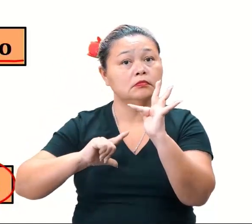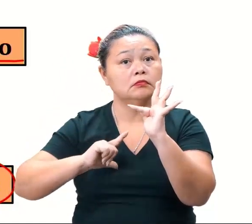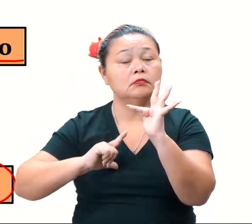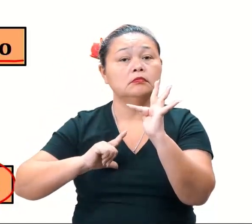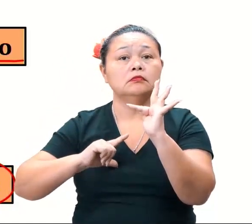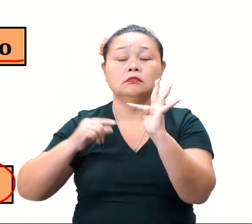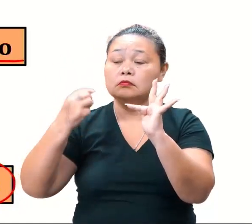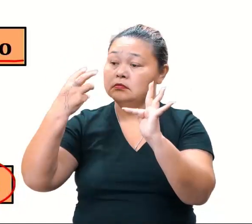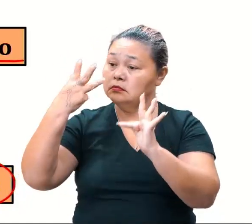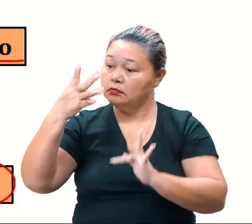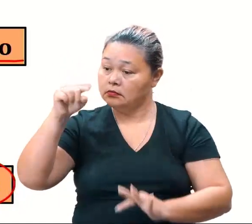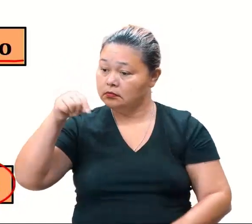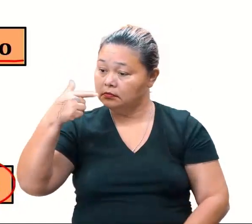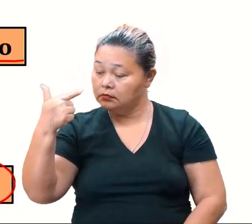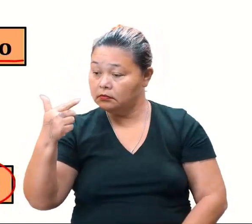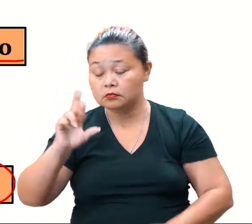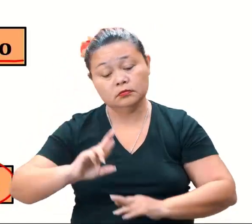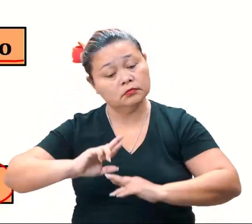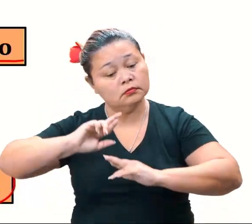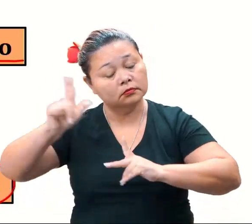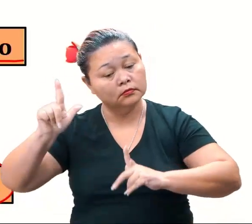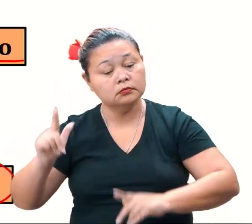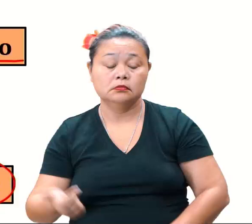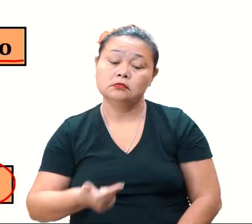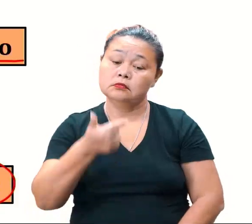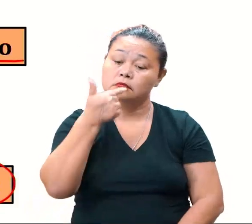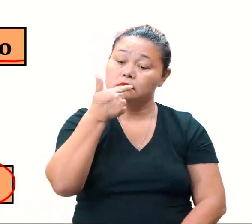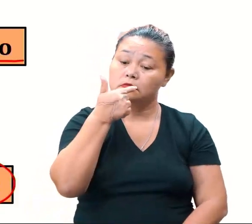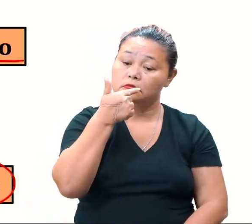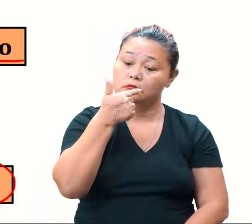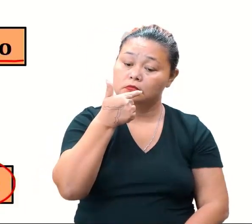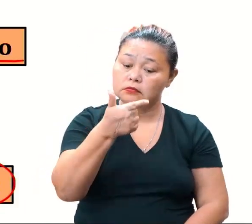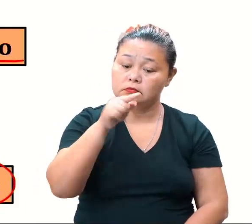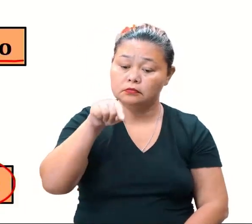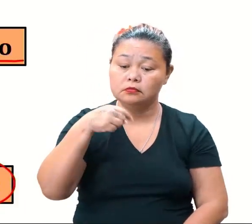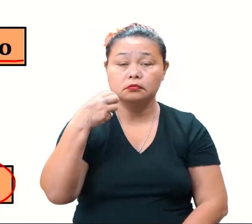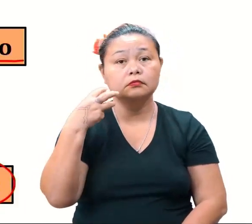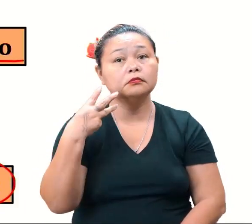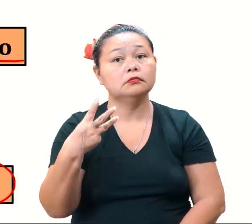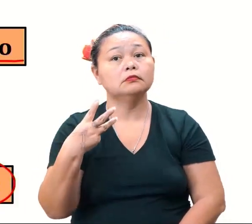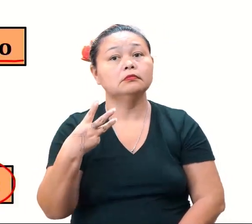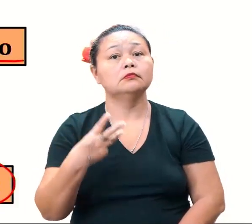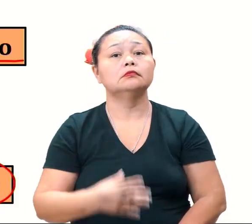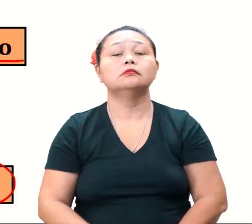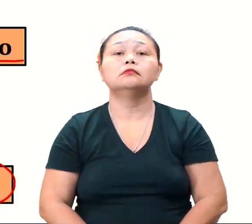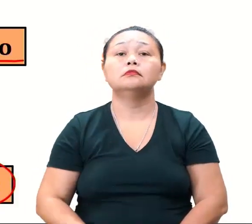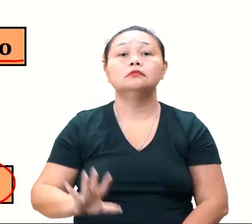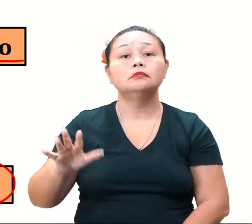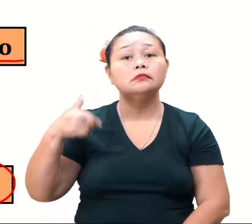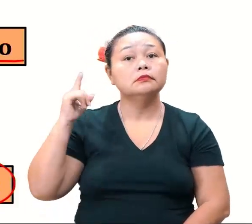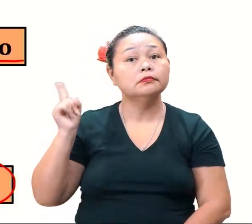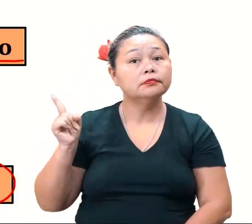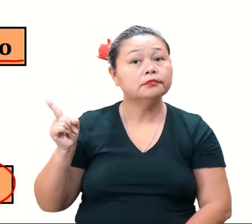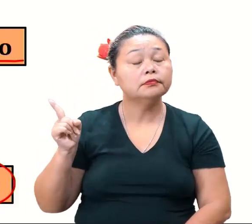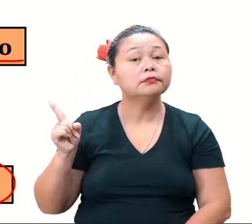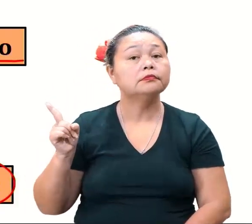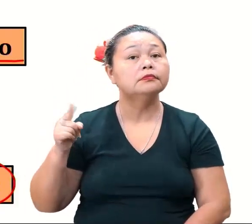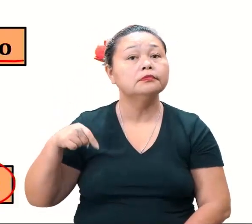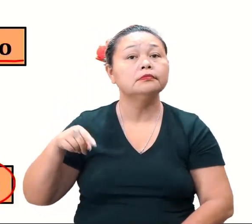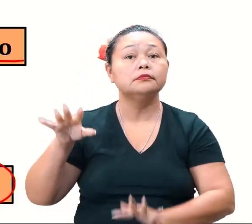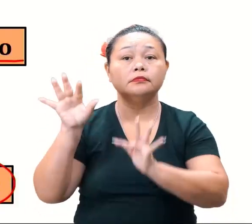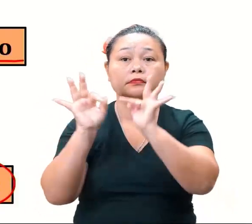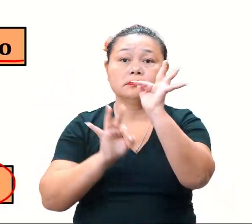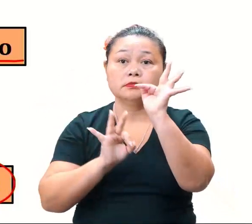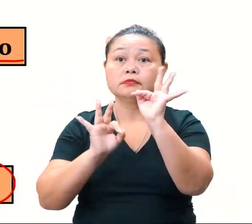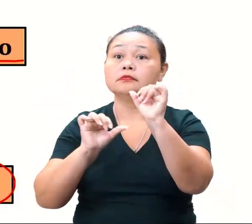e 2 é completamente diferente de 2 e 3. Então, nesse caso, a ordem